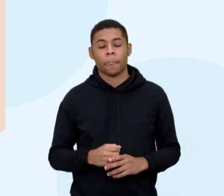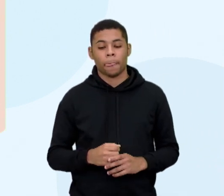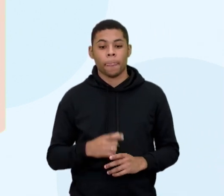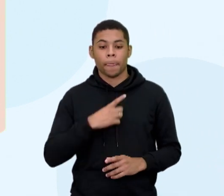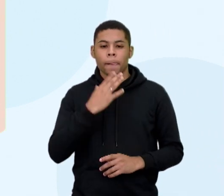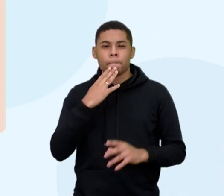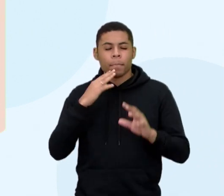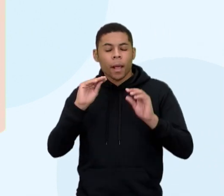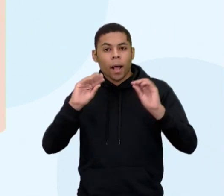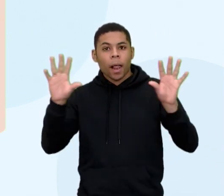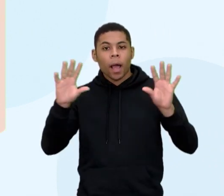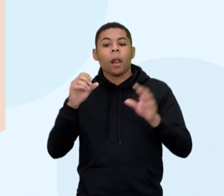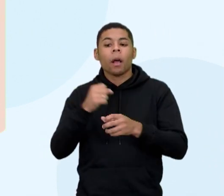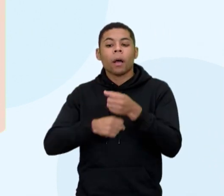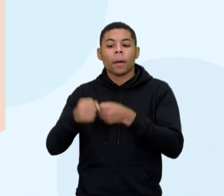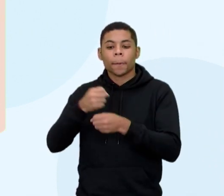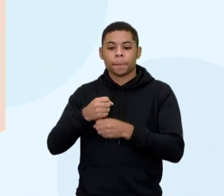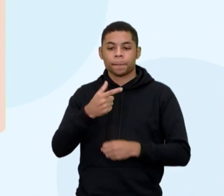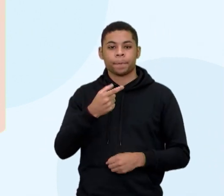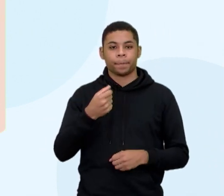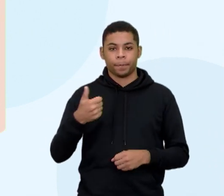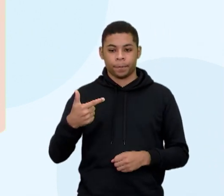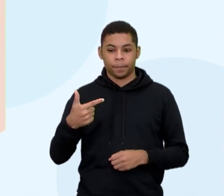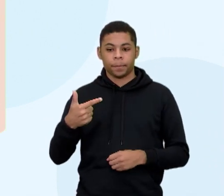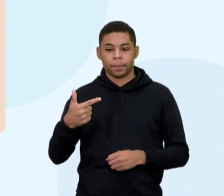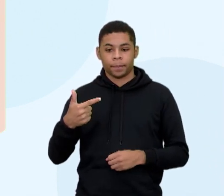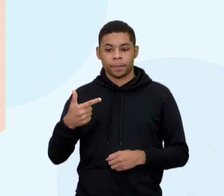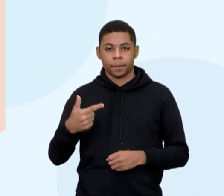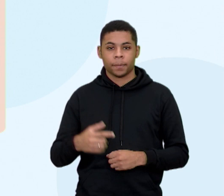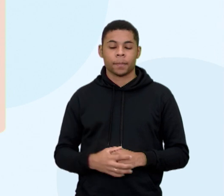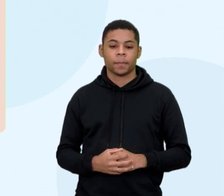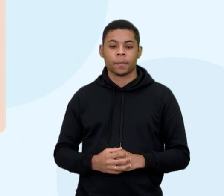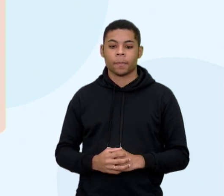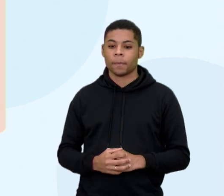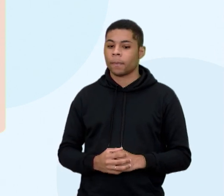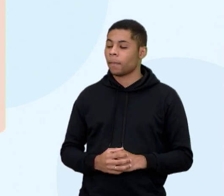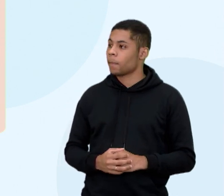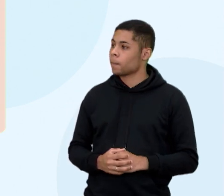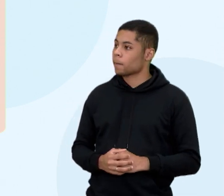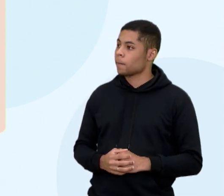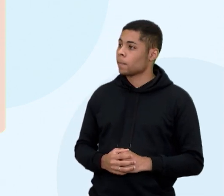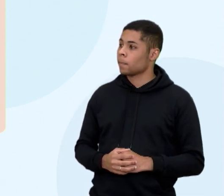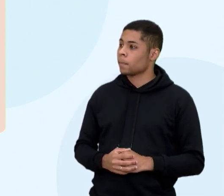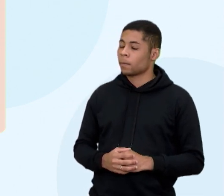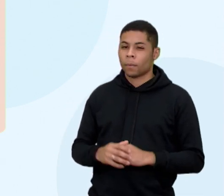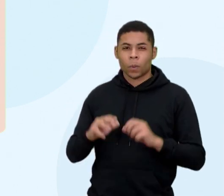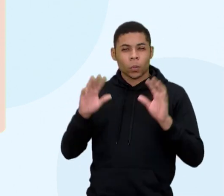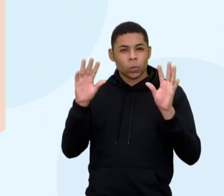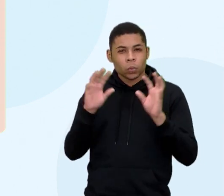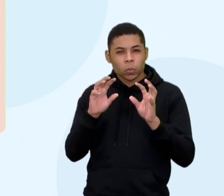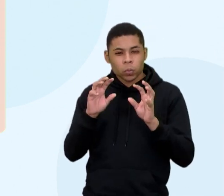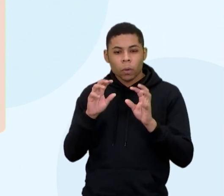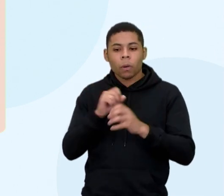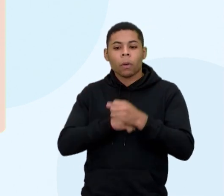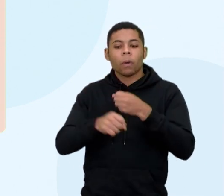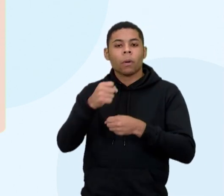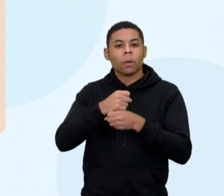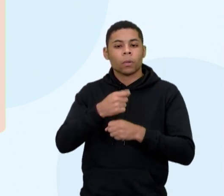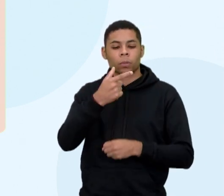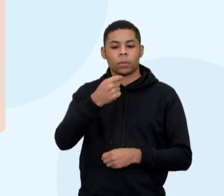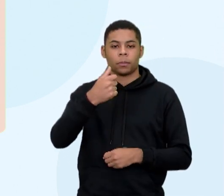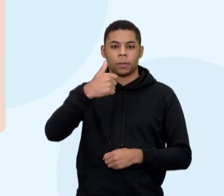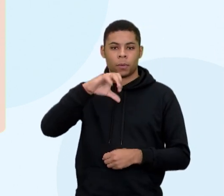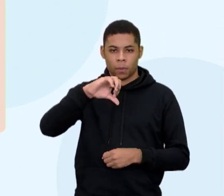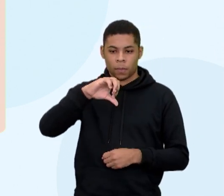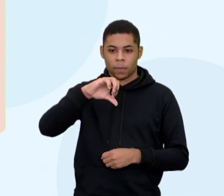coloração mais clara, é do ano de 2012. Né? E a faixa mais escura é o do ano de 2019. Então, para